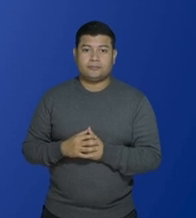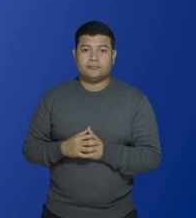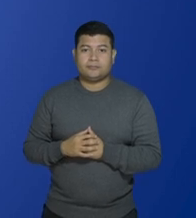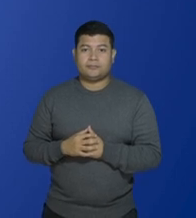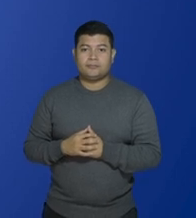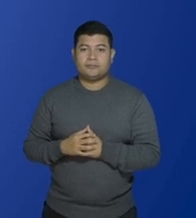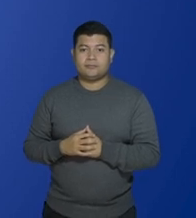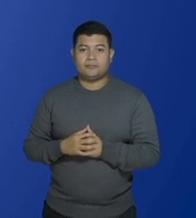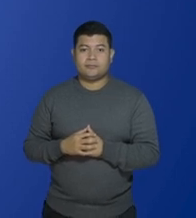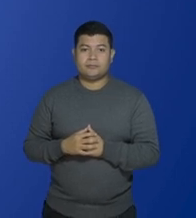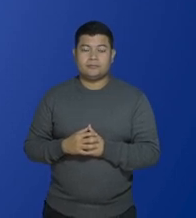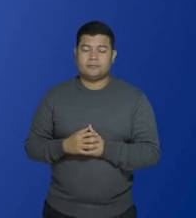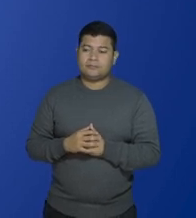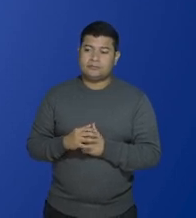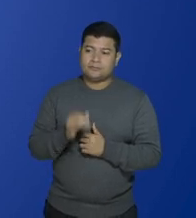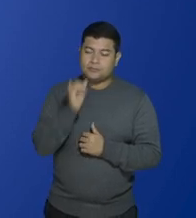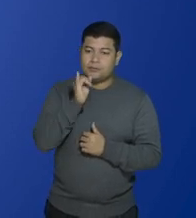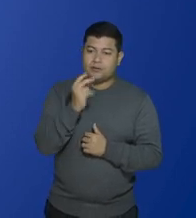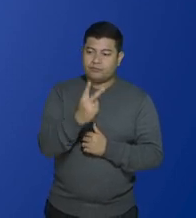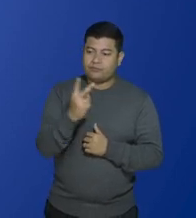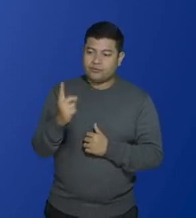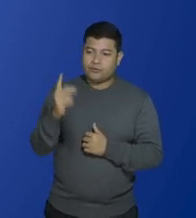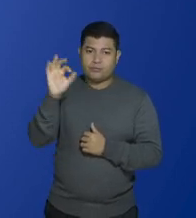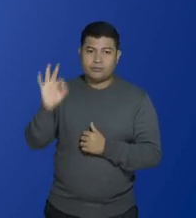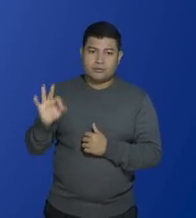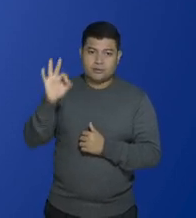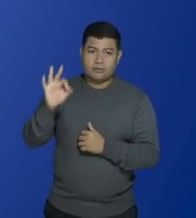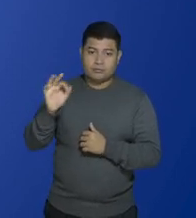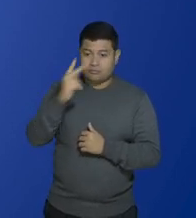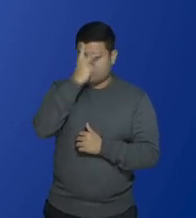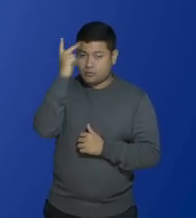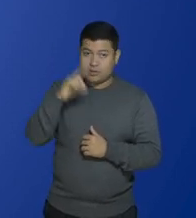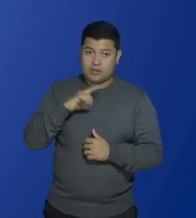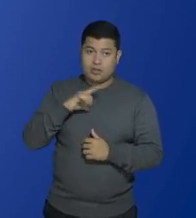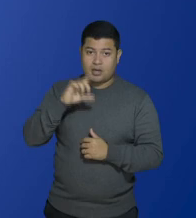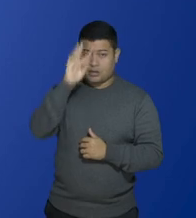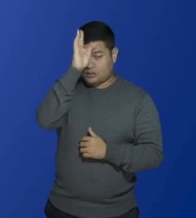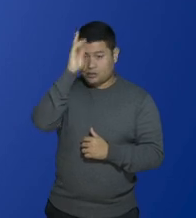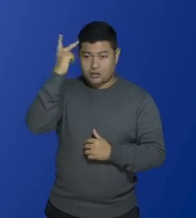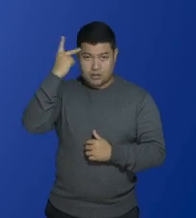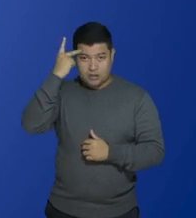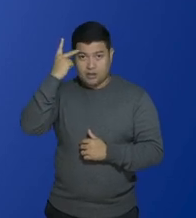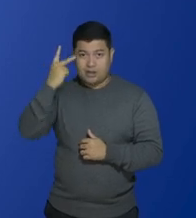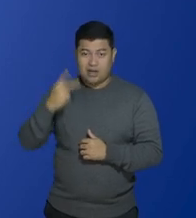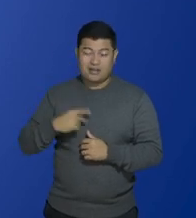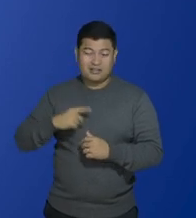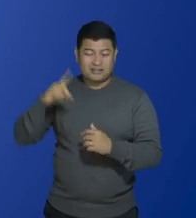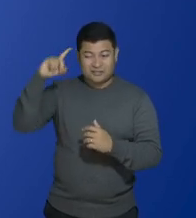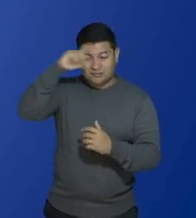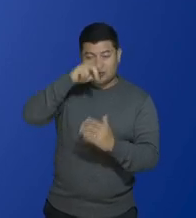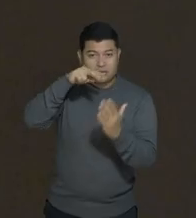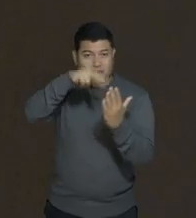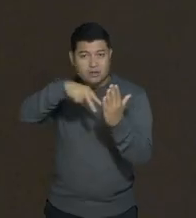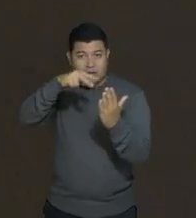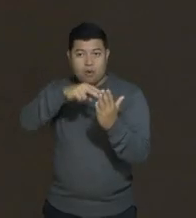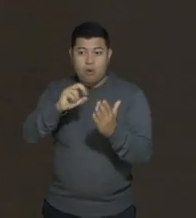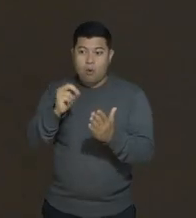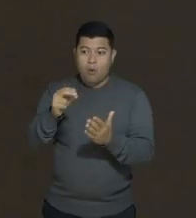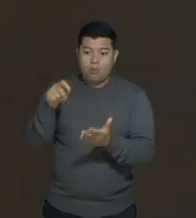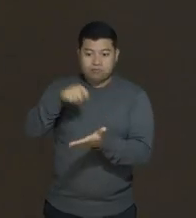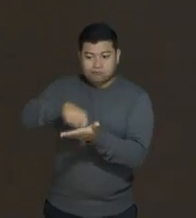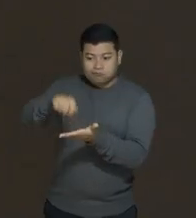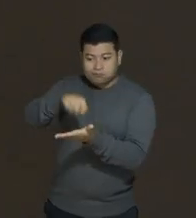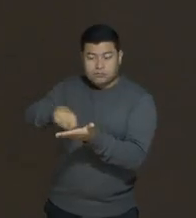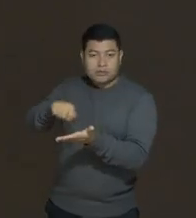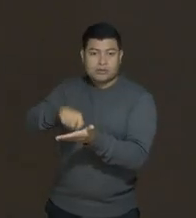Ó, 21% dos indivíduos com TDAH apresentam dificuldade na leitura e 26% de ortografia. É uma coisa bem associada,